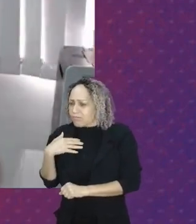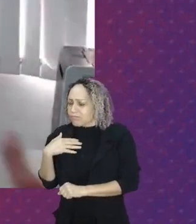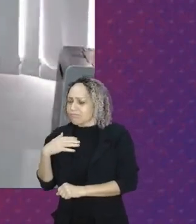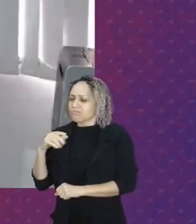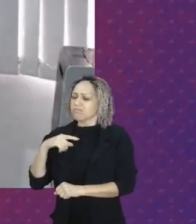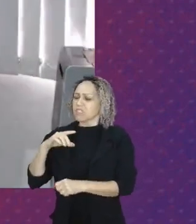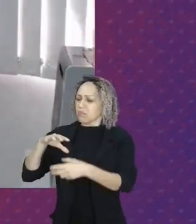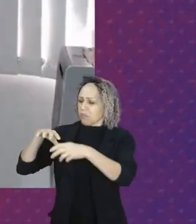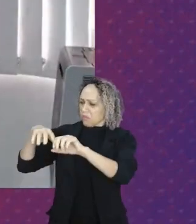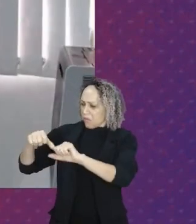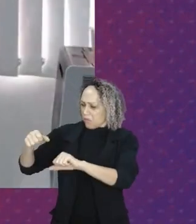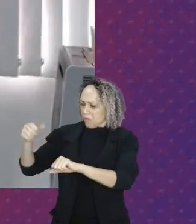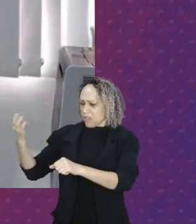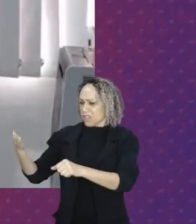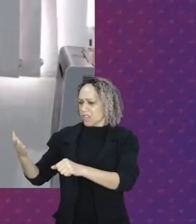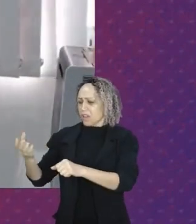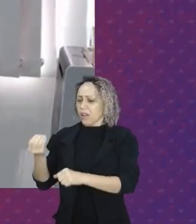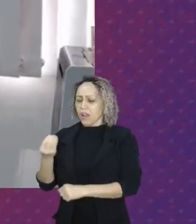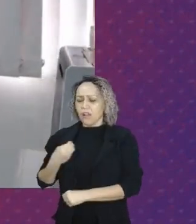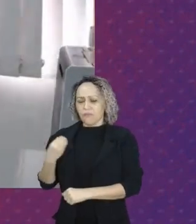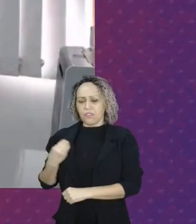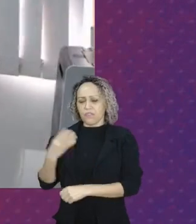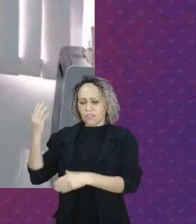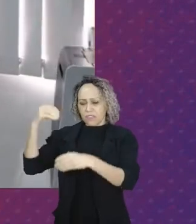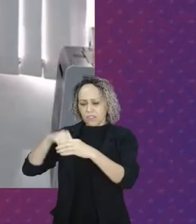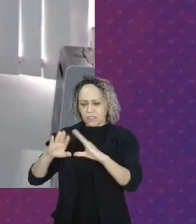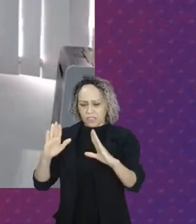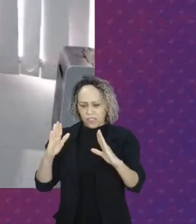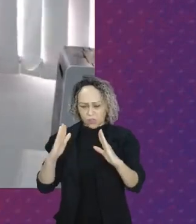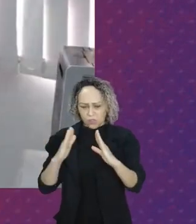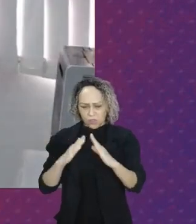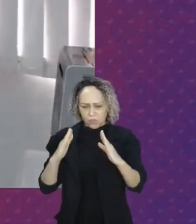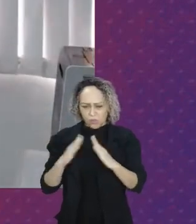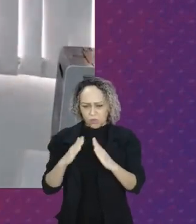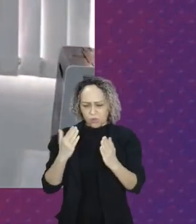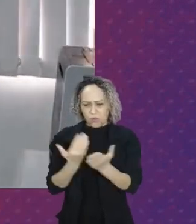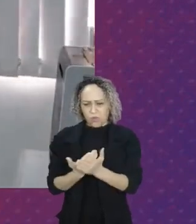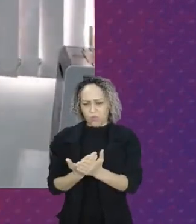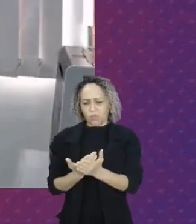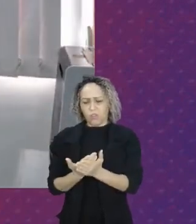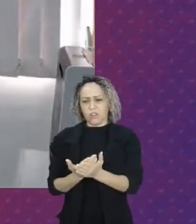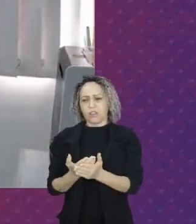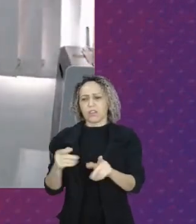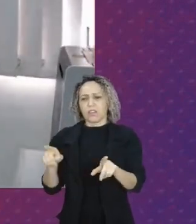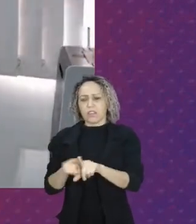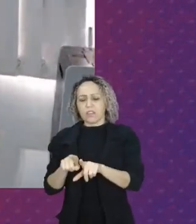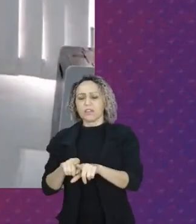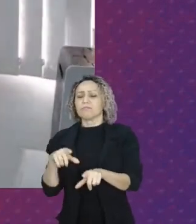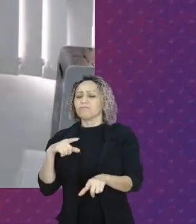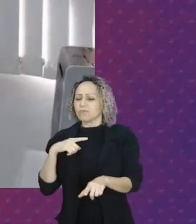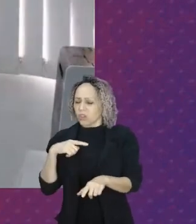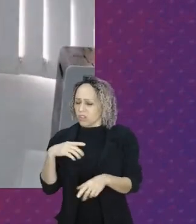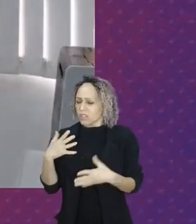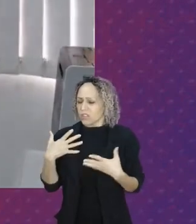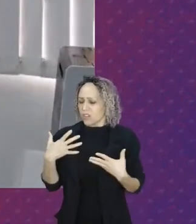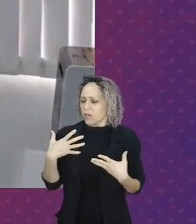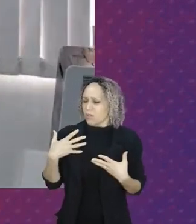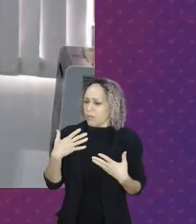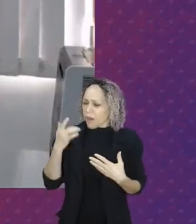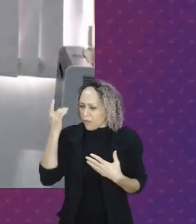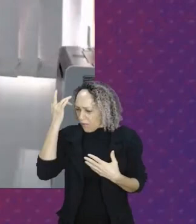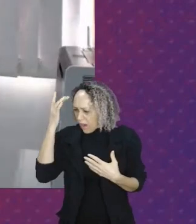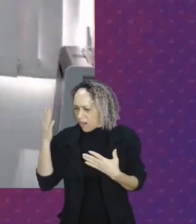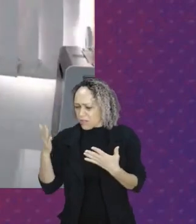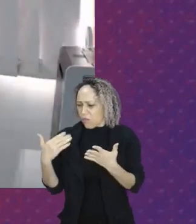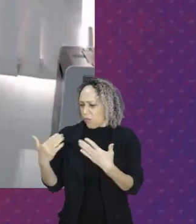graduação, a vivência da escola, a flexibilidade, né, para o diálogo comprovadamente muito